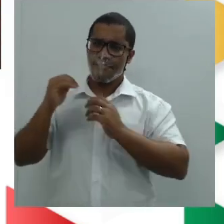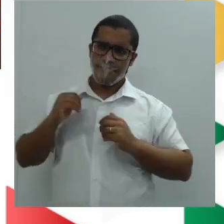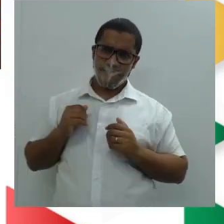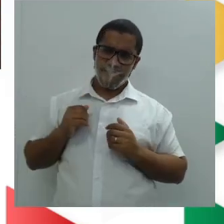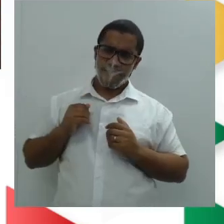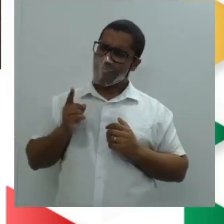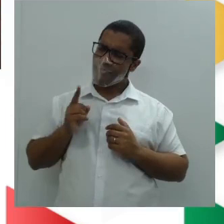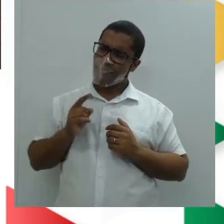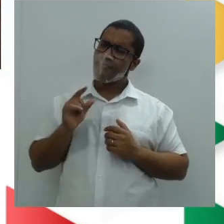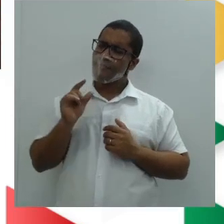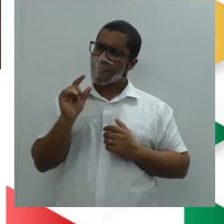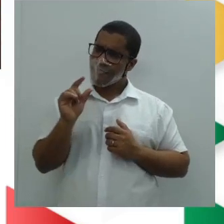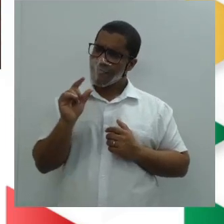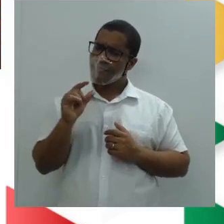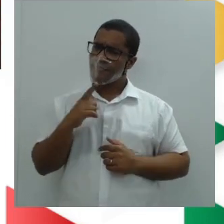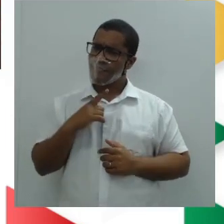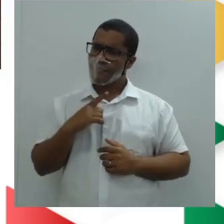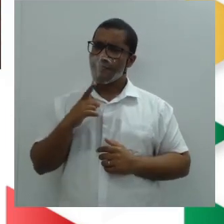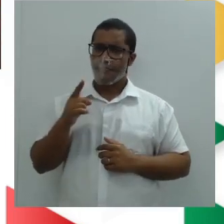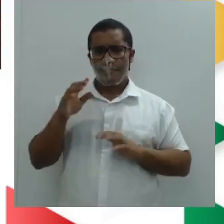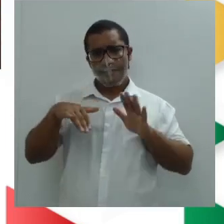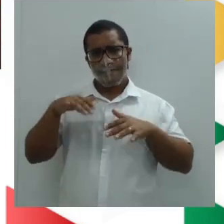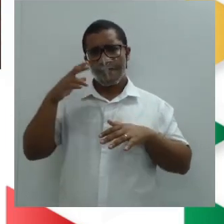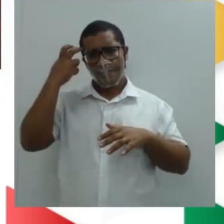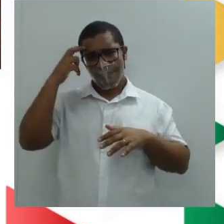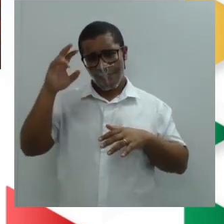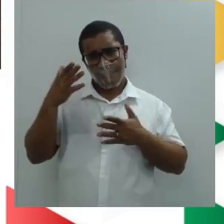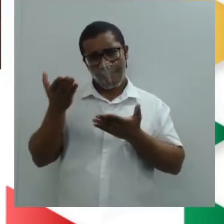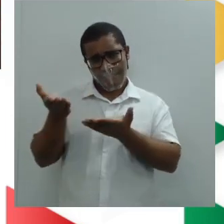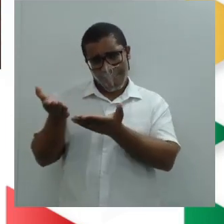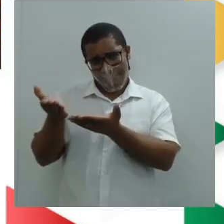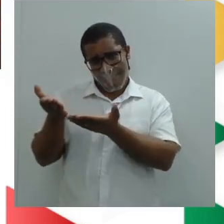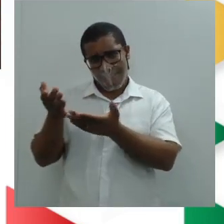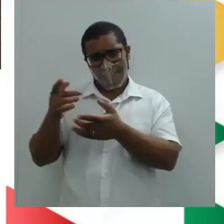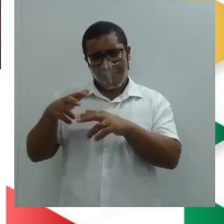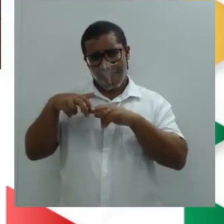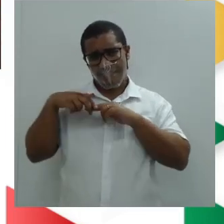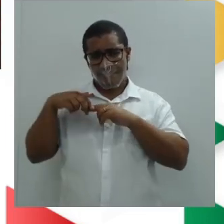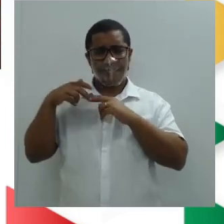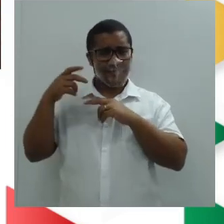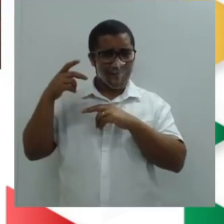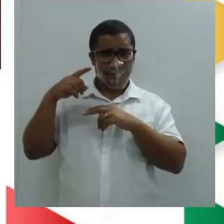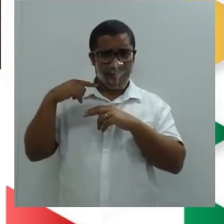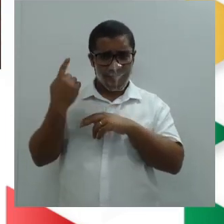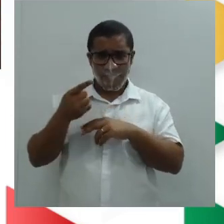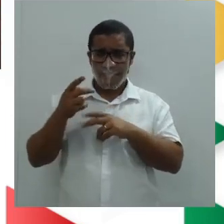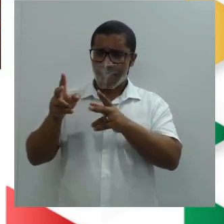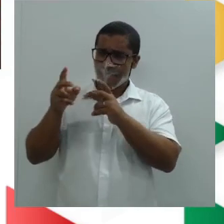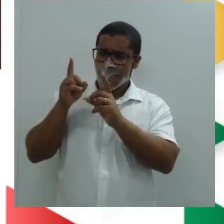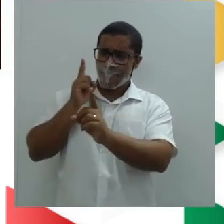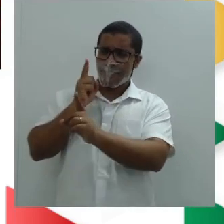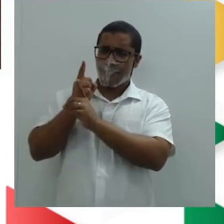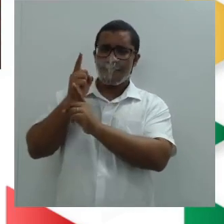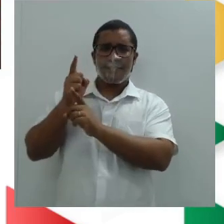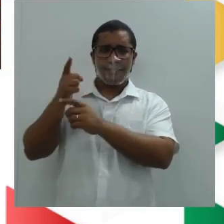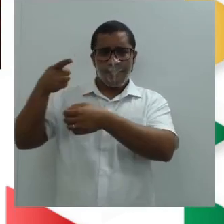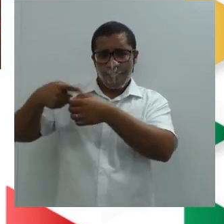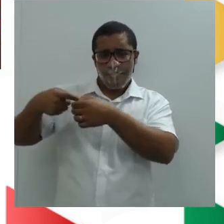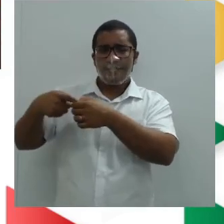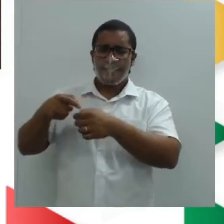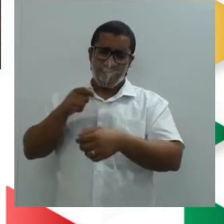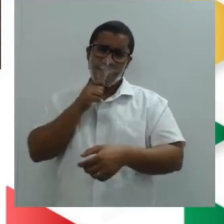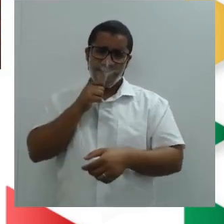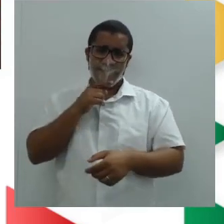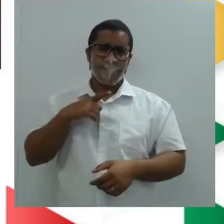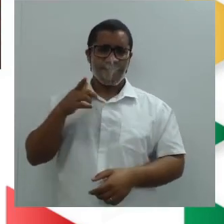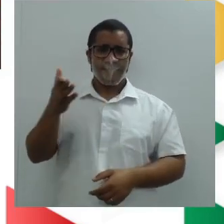por essa cultura, essa questão, tá certo, gente? Então, por isso que é comum a gente ver, né, no meio rural ainda ter esse